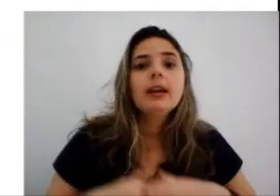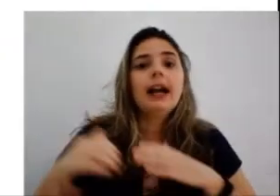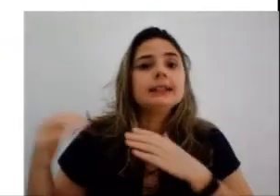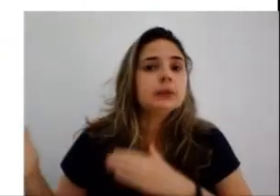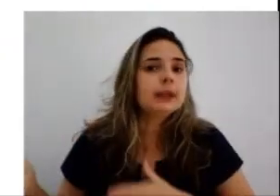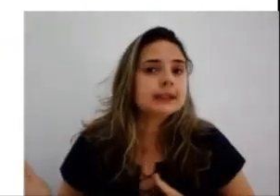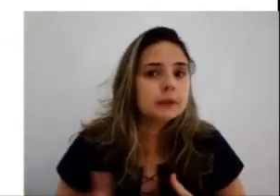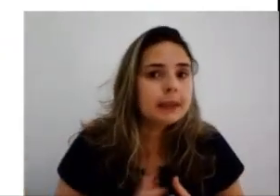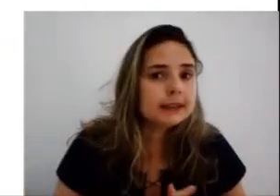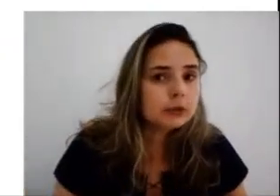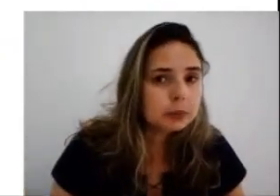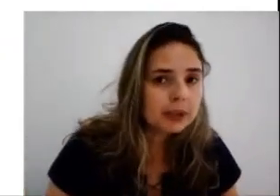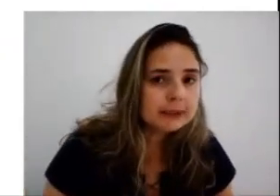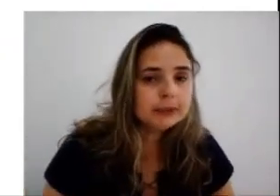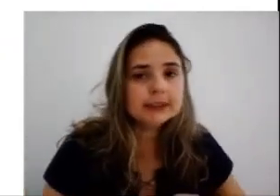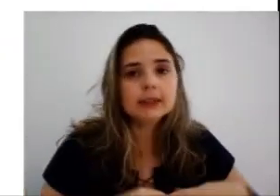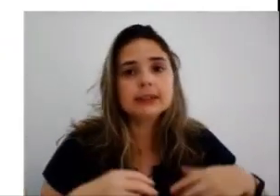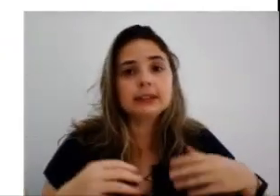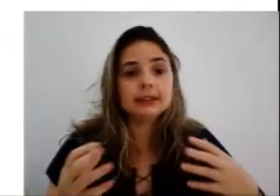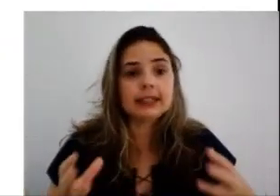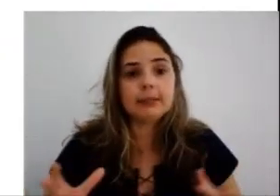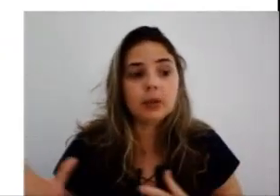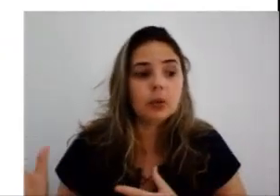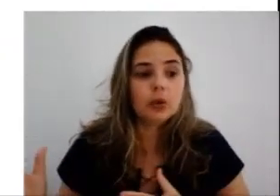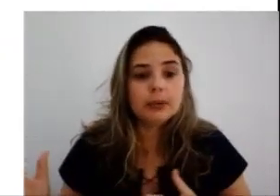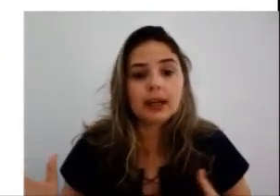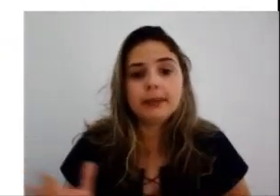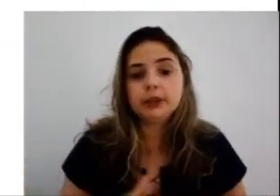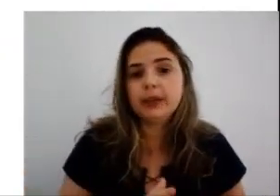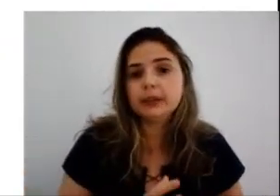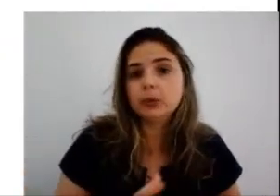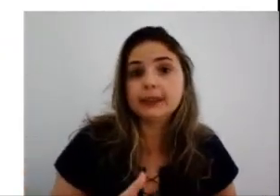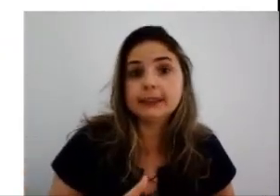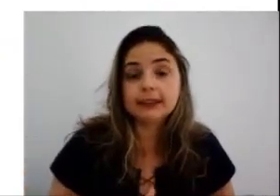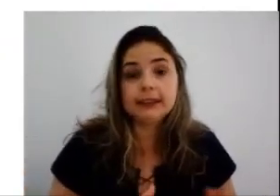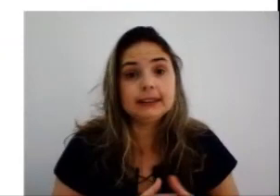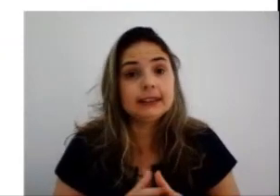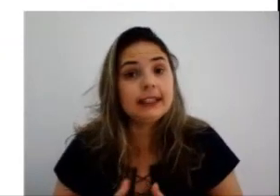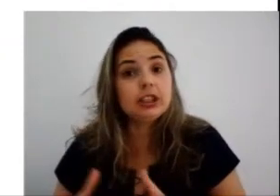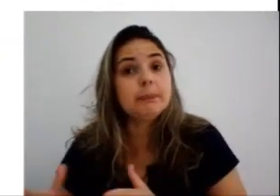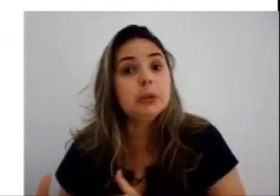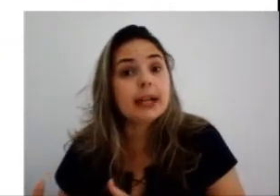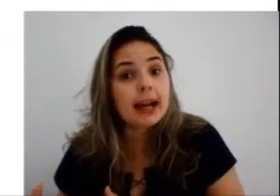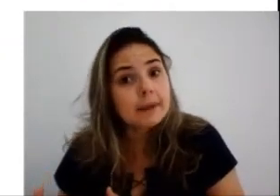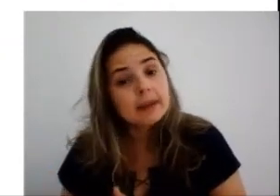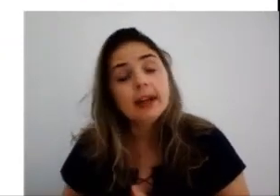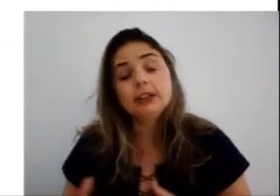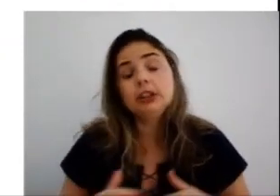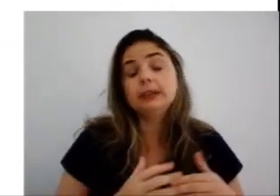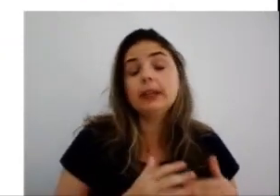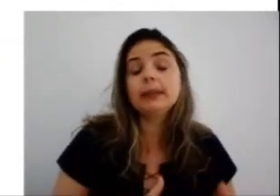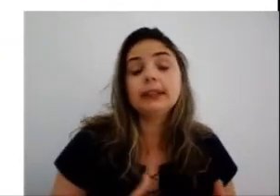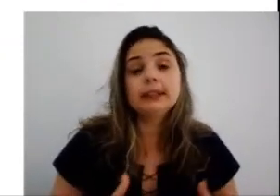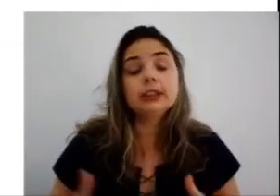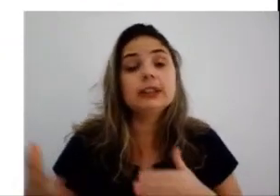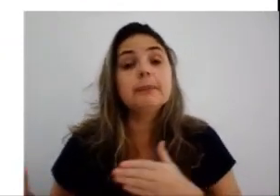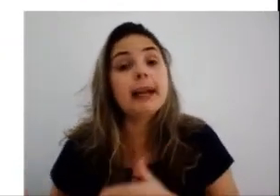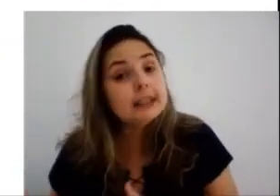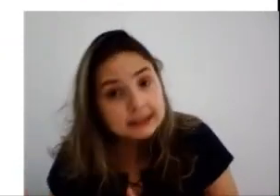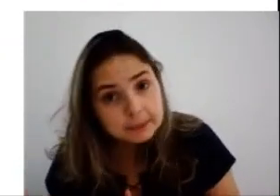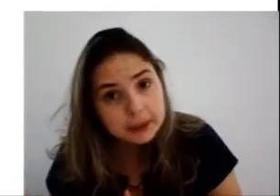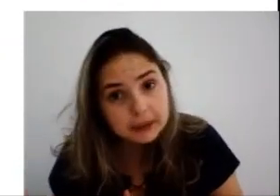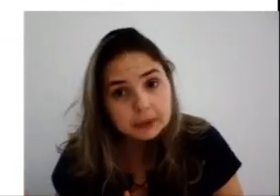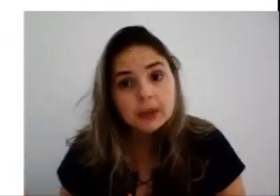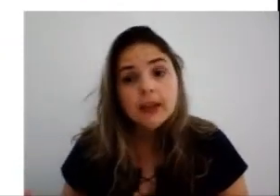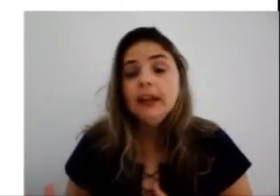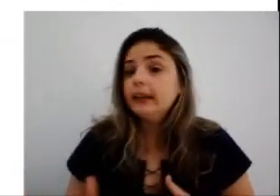não. A situação do Brasil nos próximos anos, a gente sabe economicamente falando com essa crise, tende a piorar. A gente tem uma tendência de ter